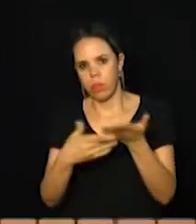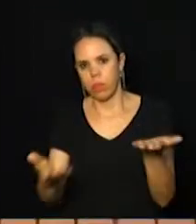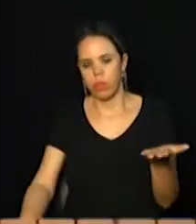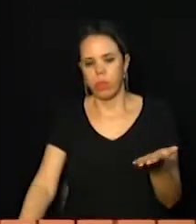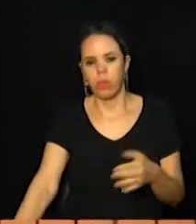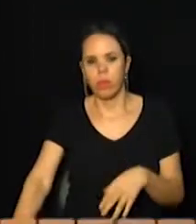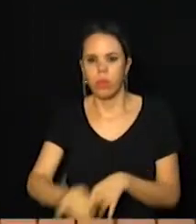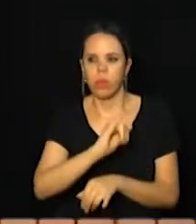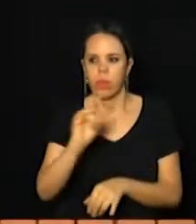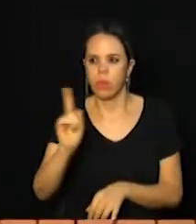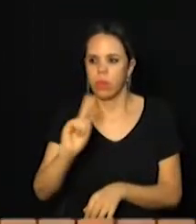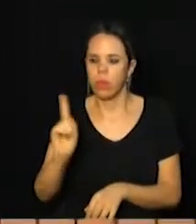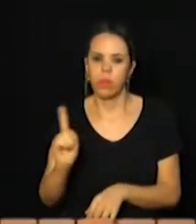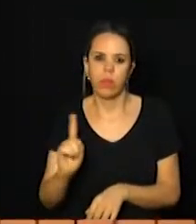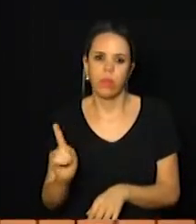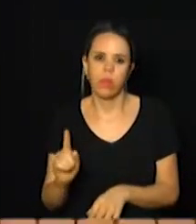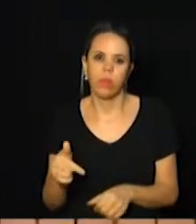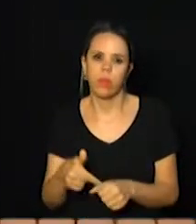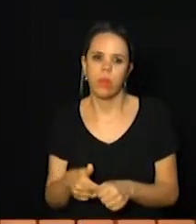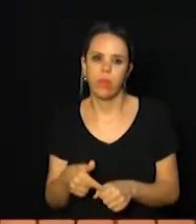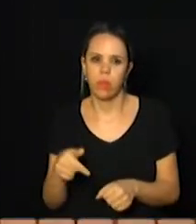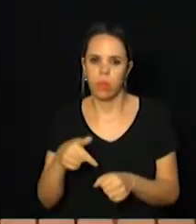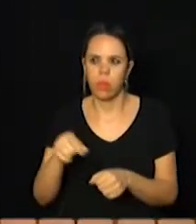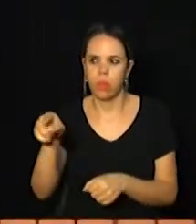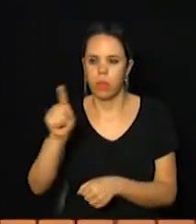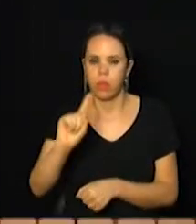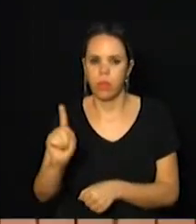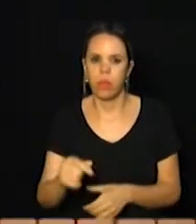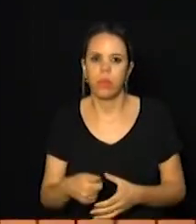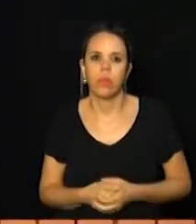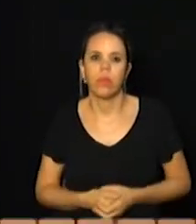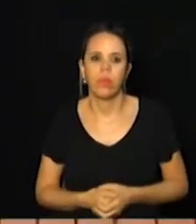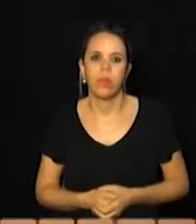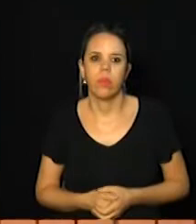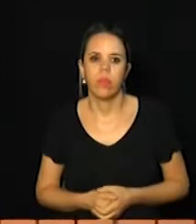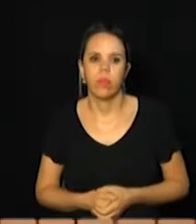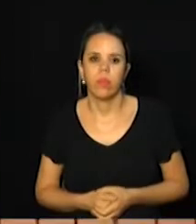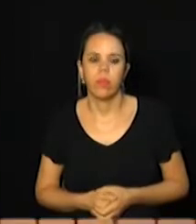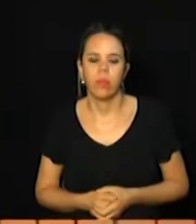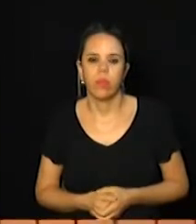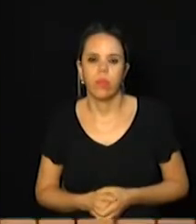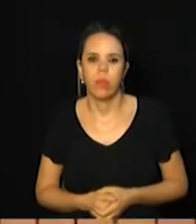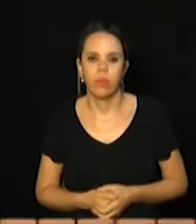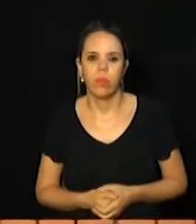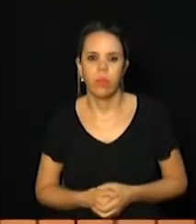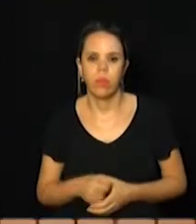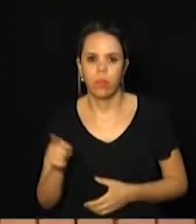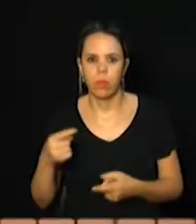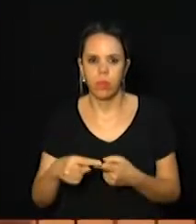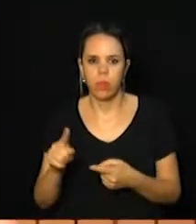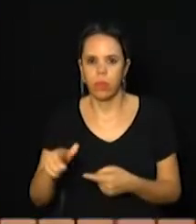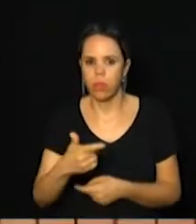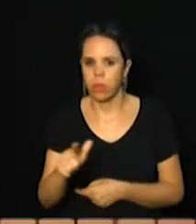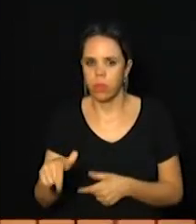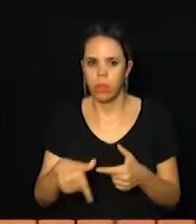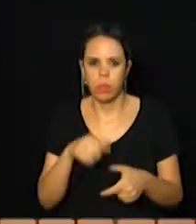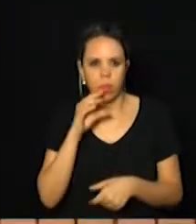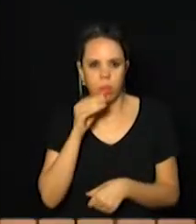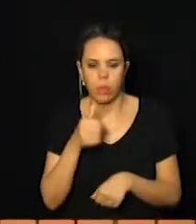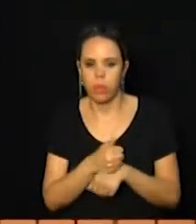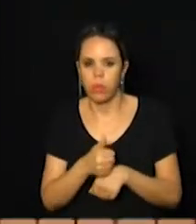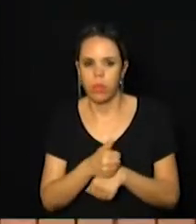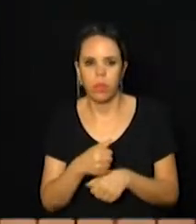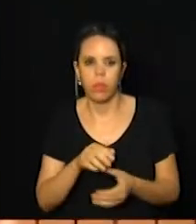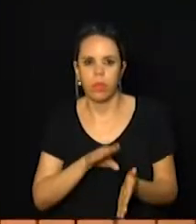eu vou dizer não abasteço nesse posto não abasteço nesse posto porque esse posto aqui não tem trabalhador